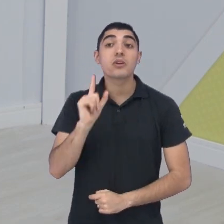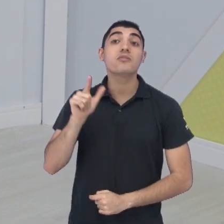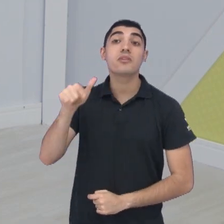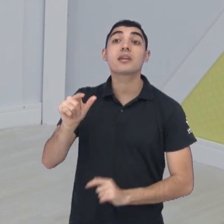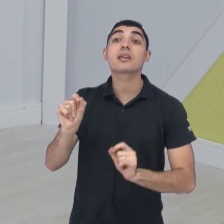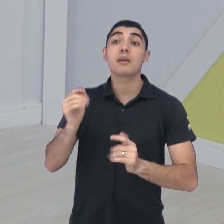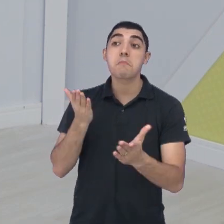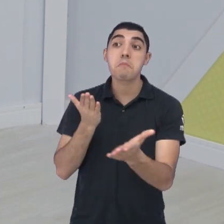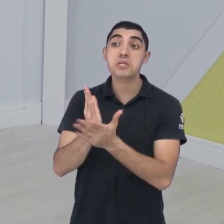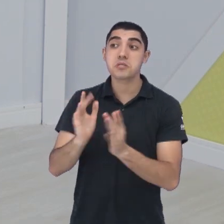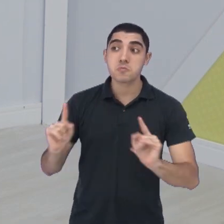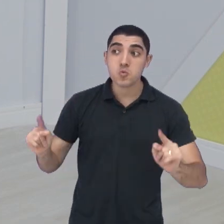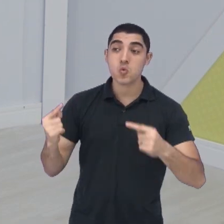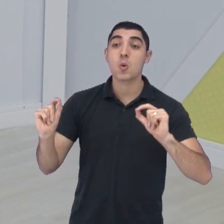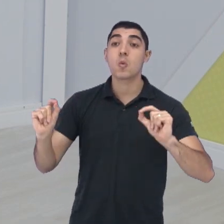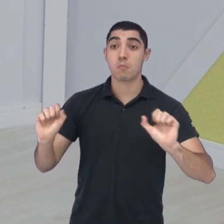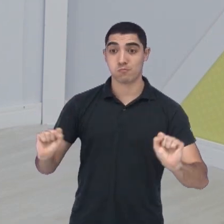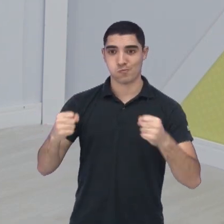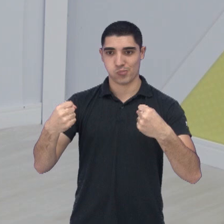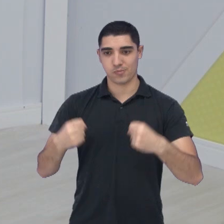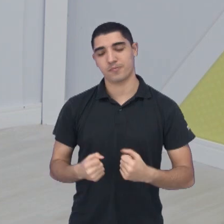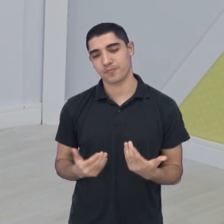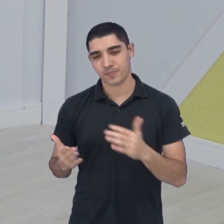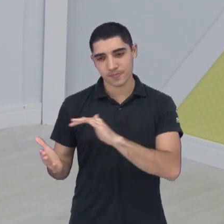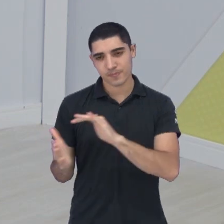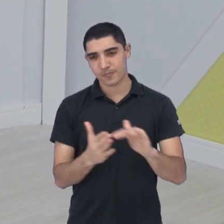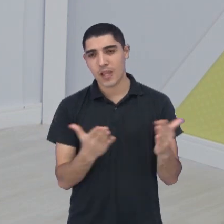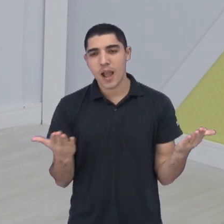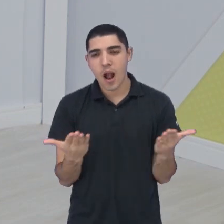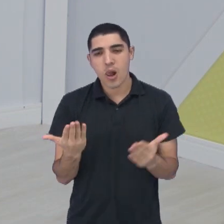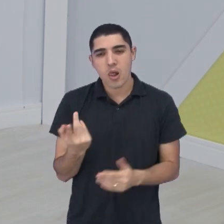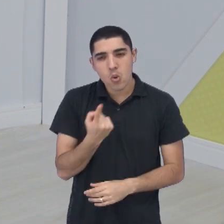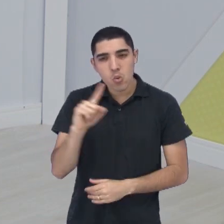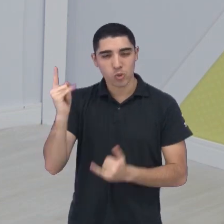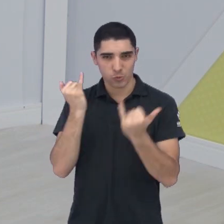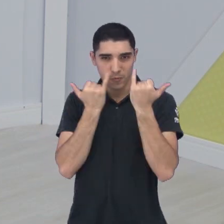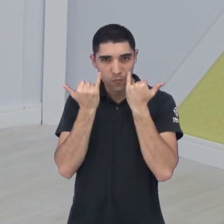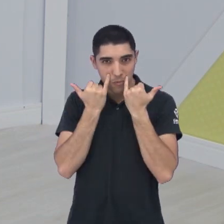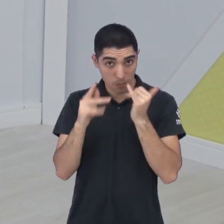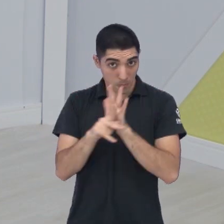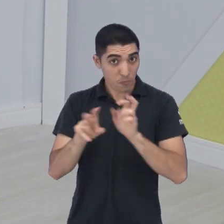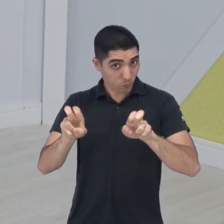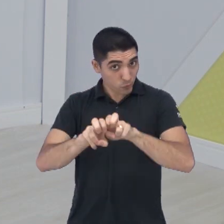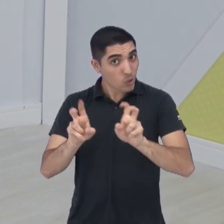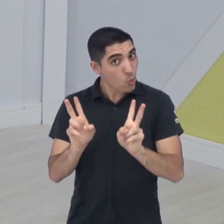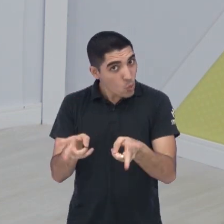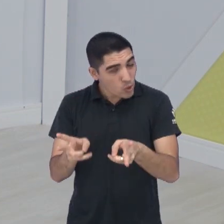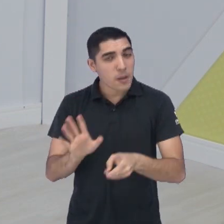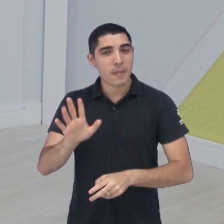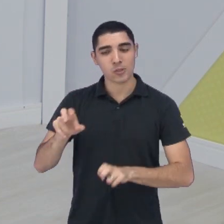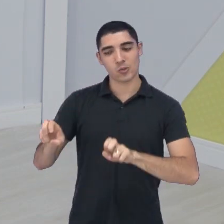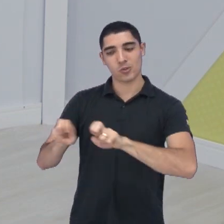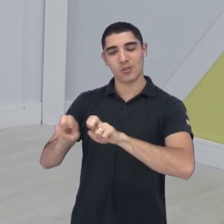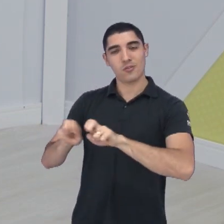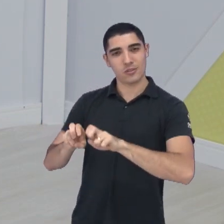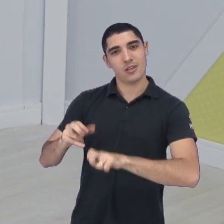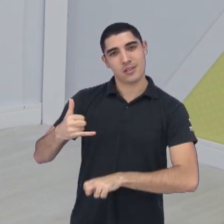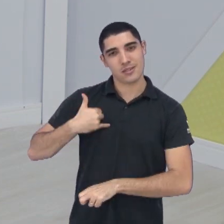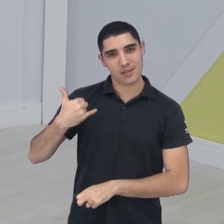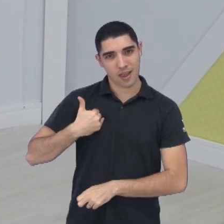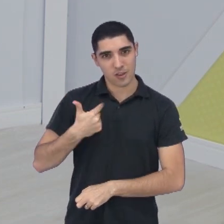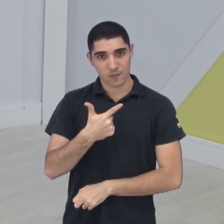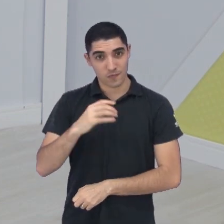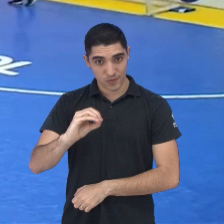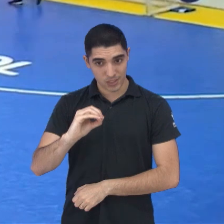nas oitavas de final, tá certo? Brunão, pra gente fechar o Hora de hoje, ainda no assunto futsal, porque o time sub-20 do São José entrou em quadra na